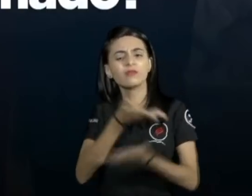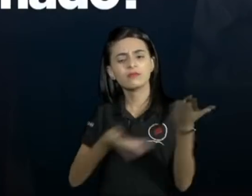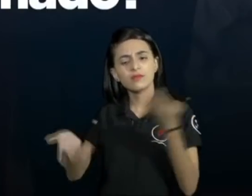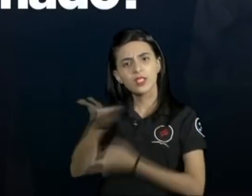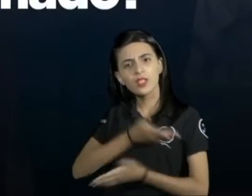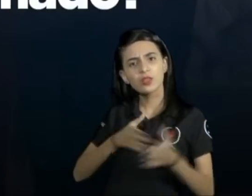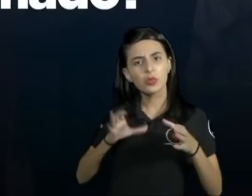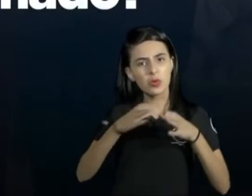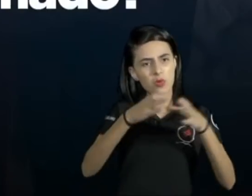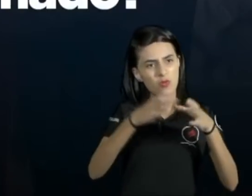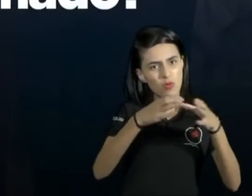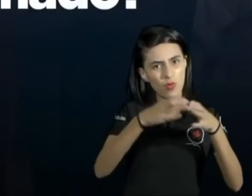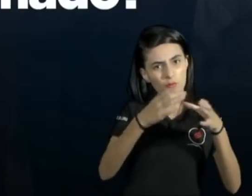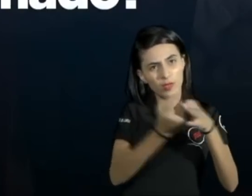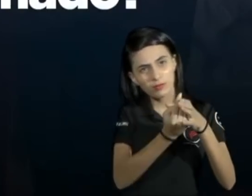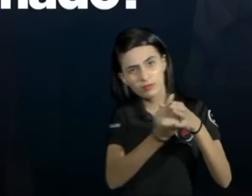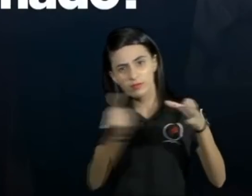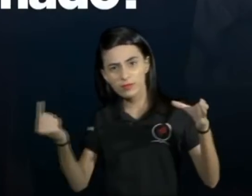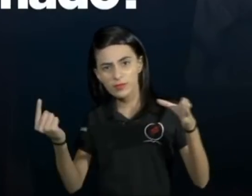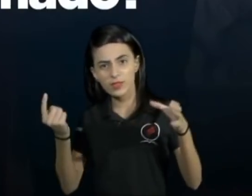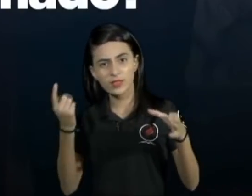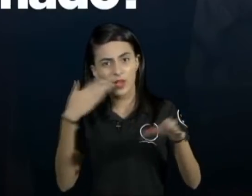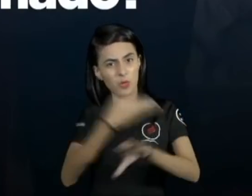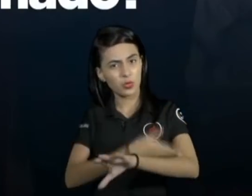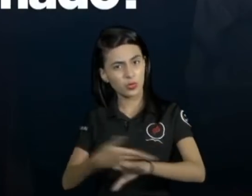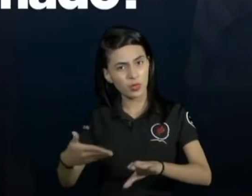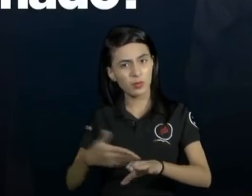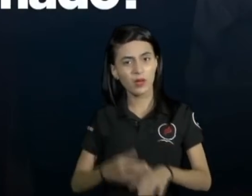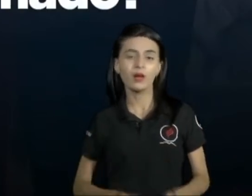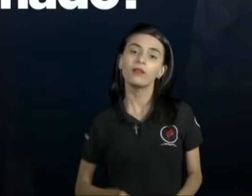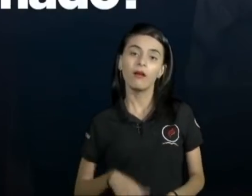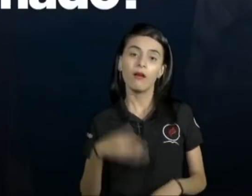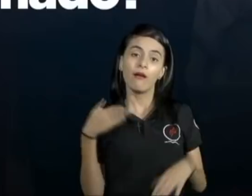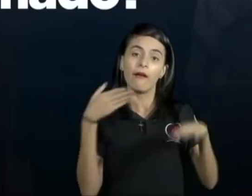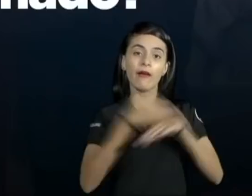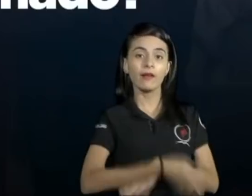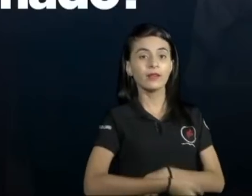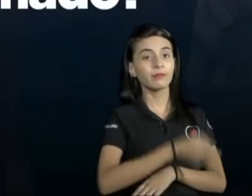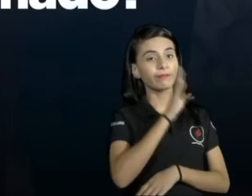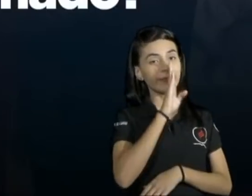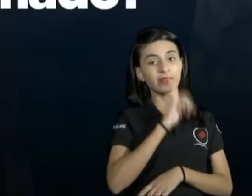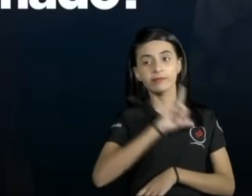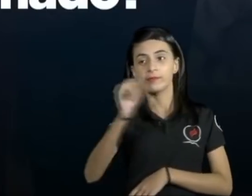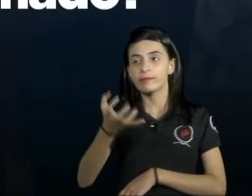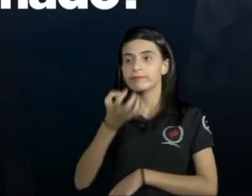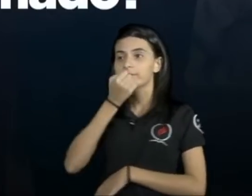relacionamentos fora do grupo que está acostumado entra mudo e sai calado